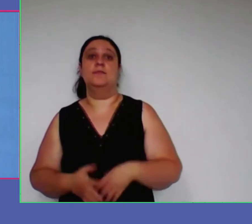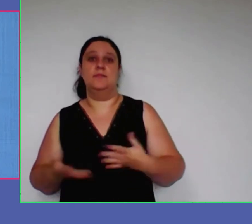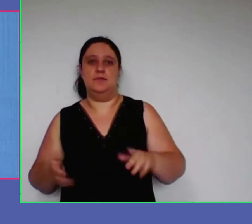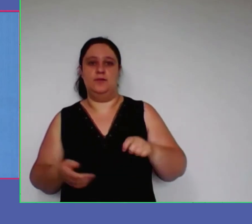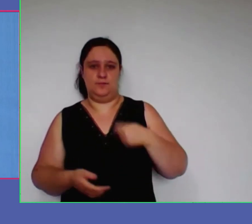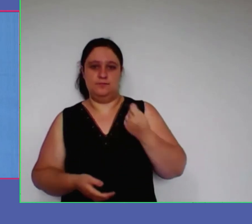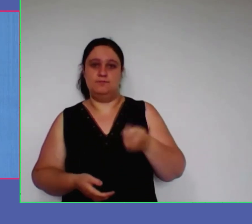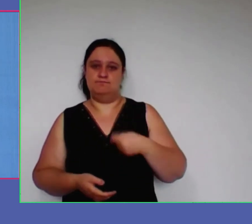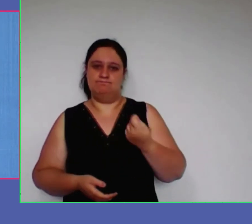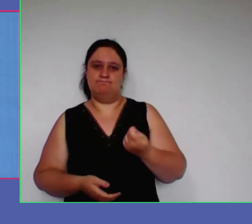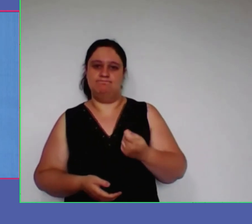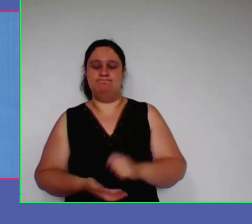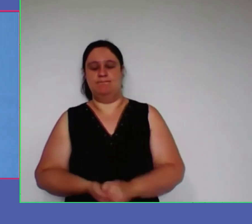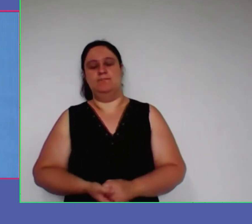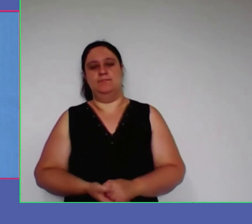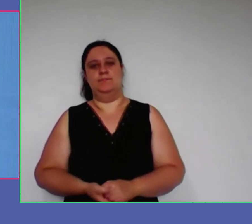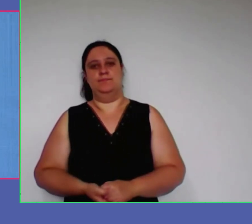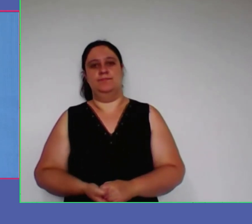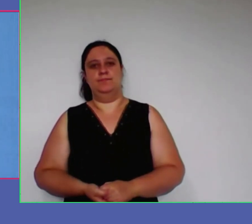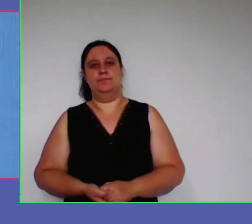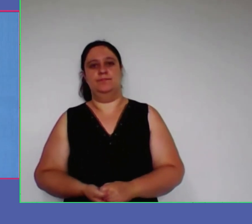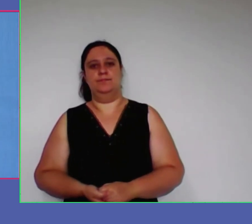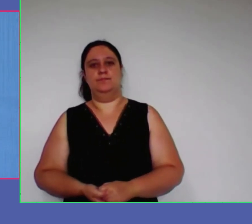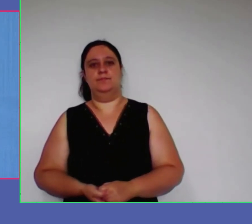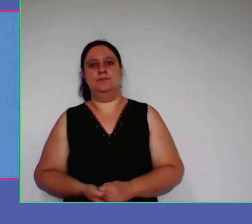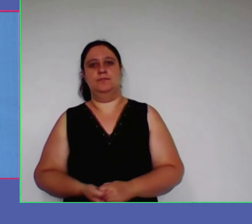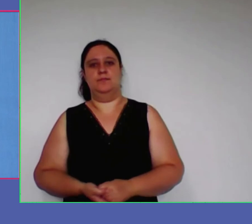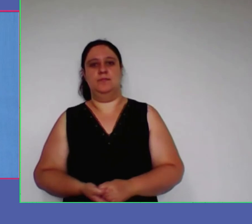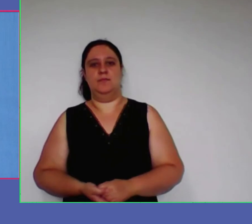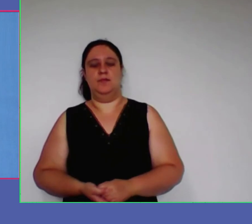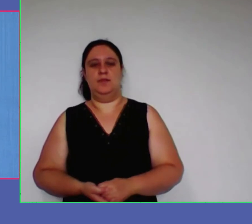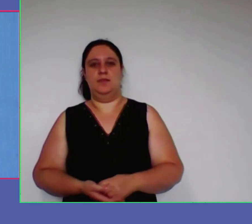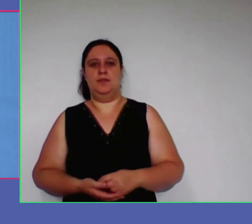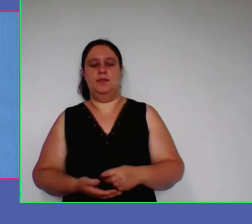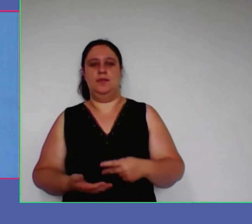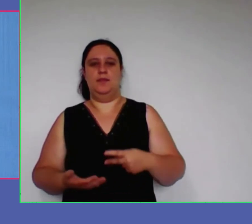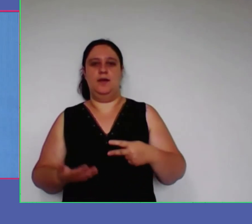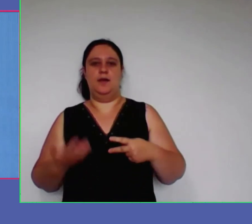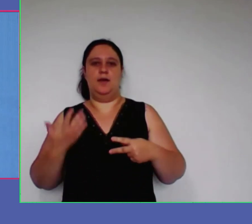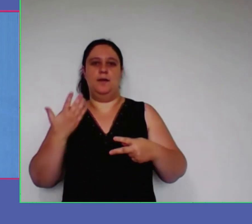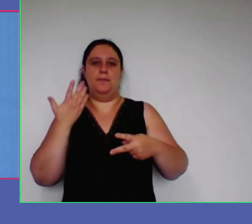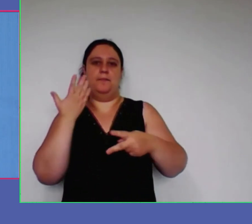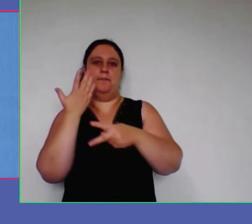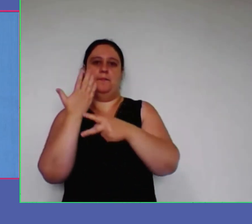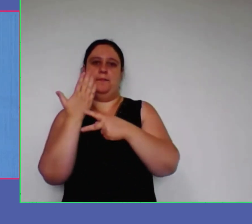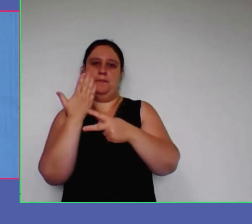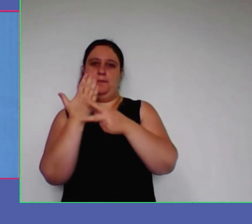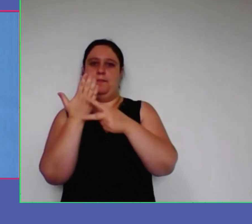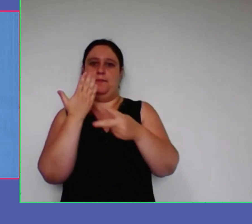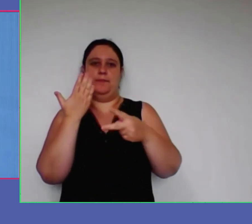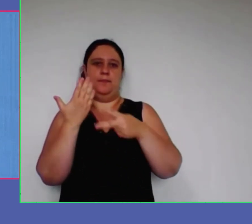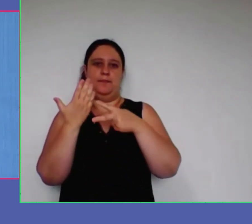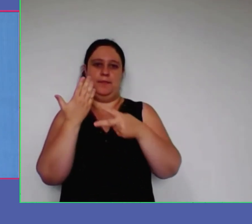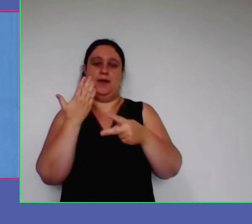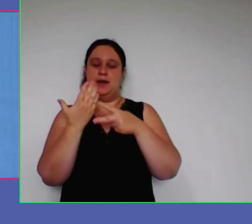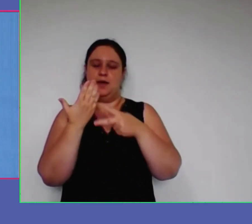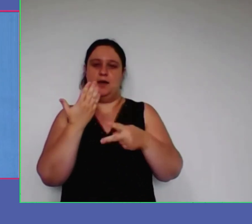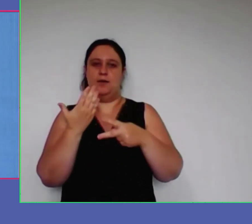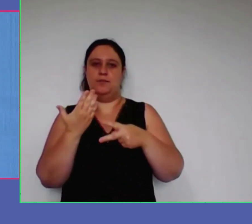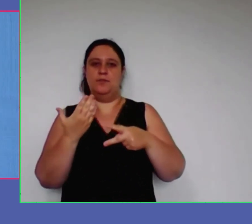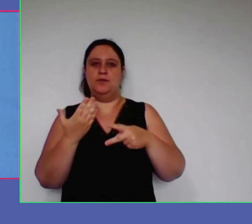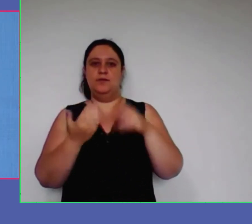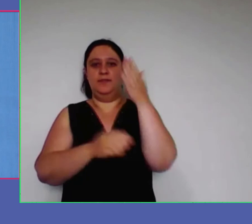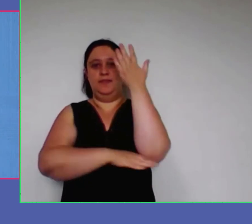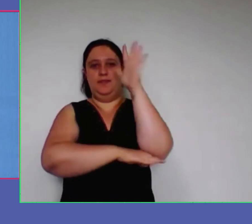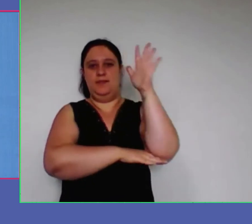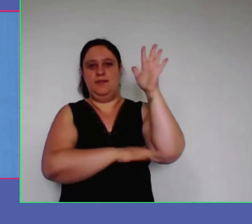sinal, irmãos, é da parábola da figueira, 24, 32. Aprendei, pois, a parábola da figueira: